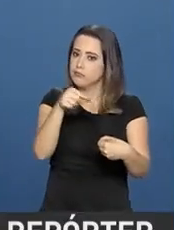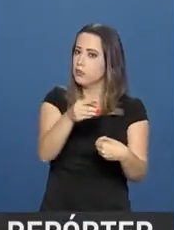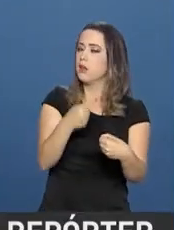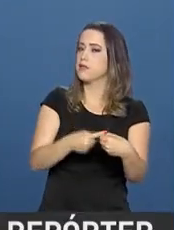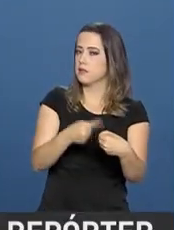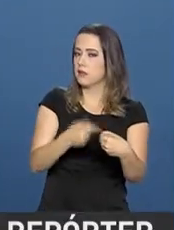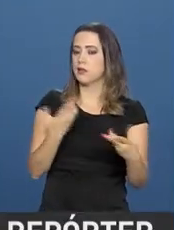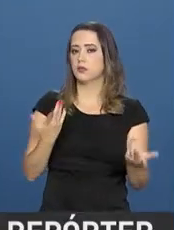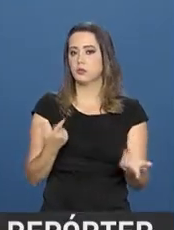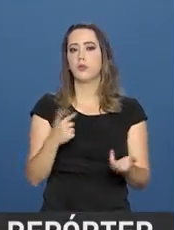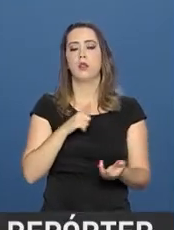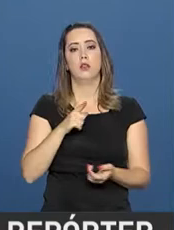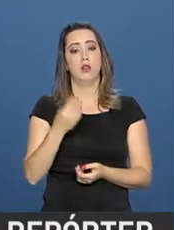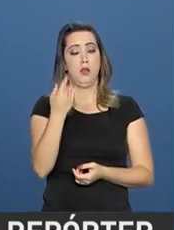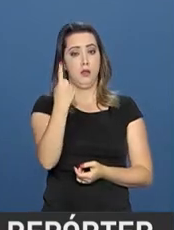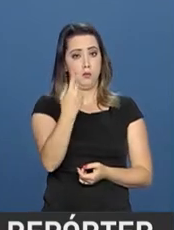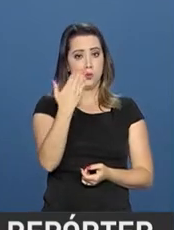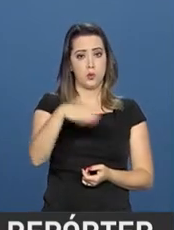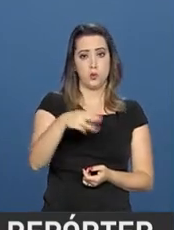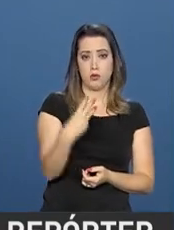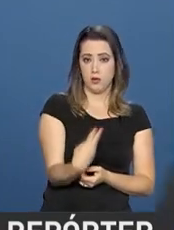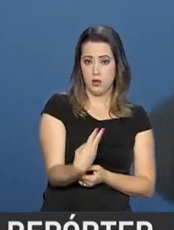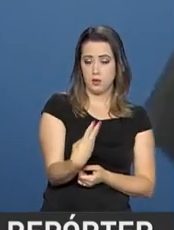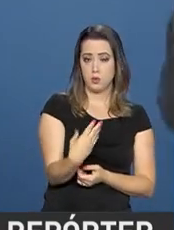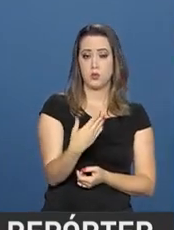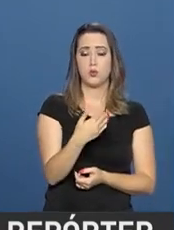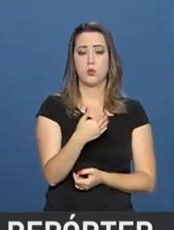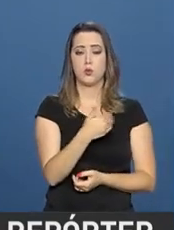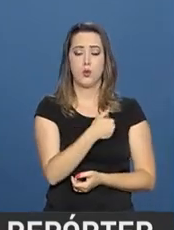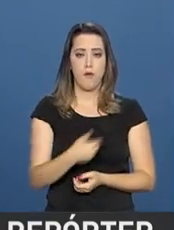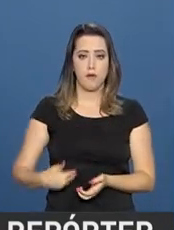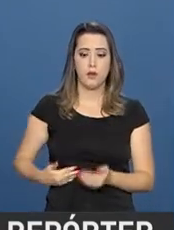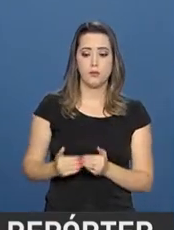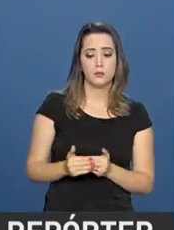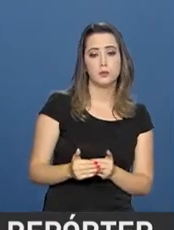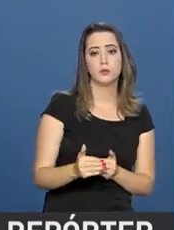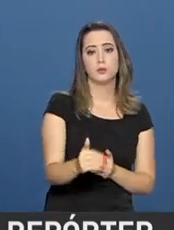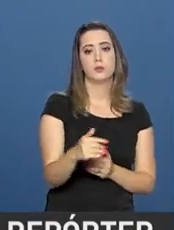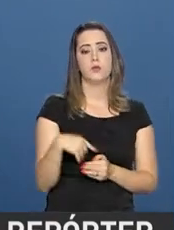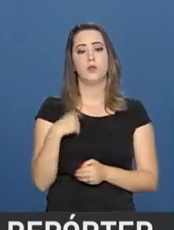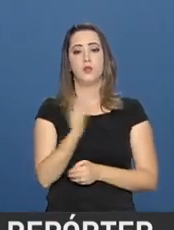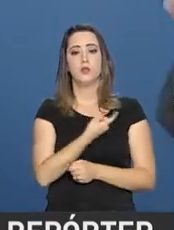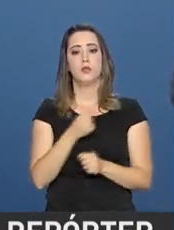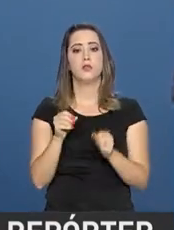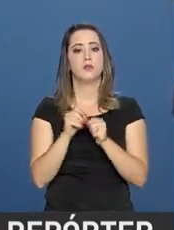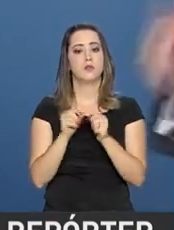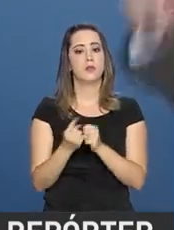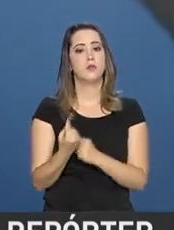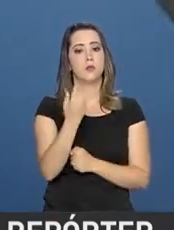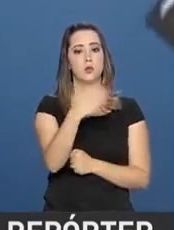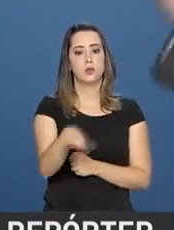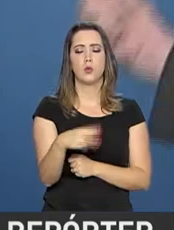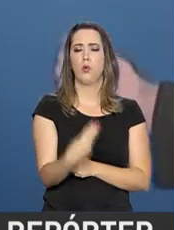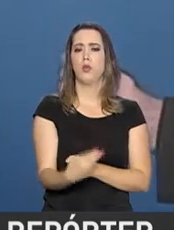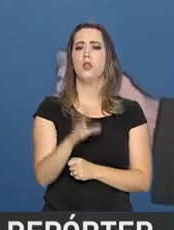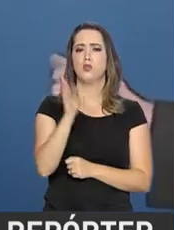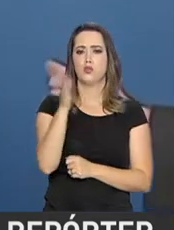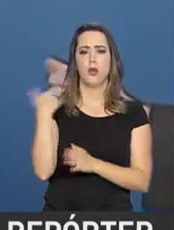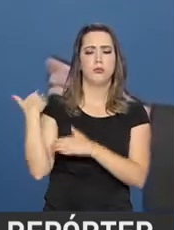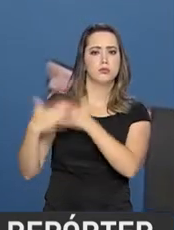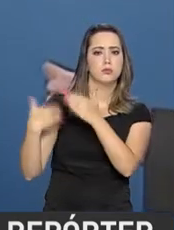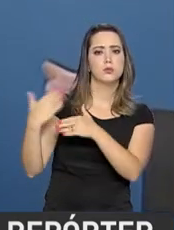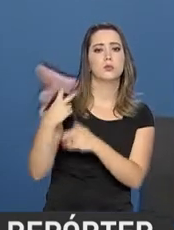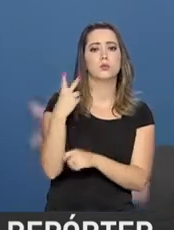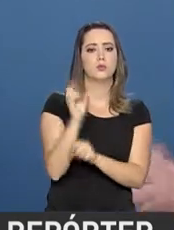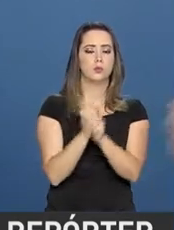terço do nosso governo ainda pela frente. Neste um terço, se nós fizermos um terço de tudo aquilo que nós fizemos